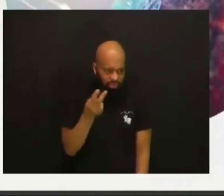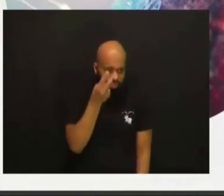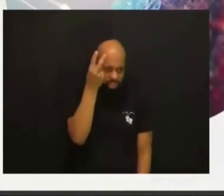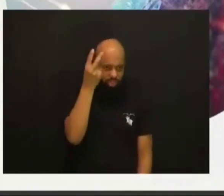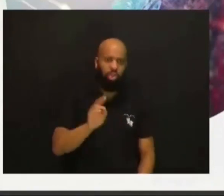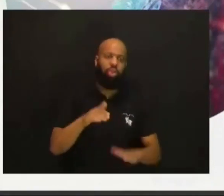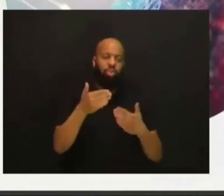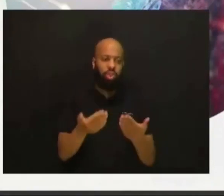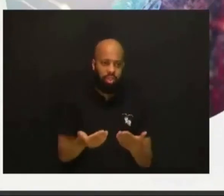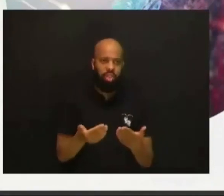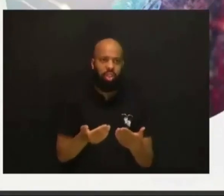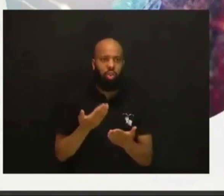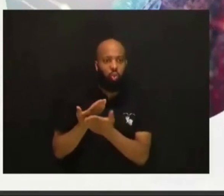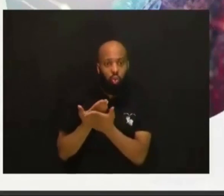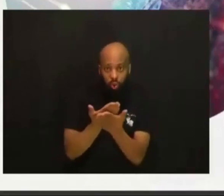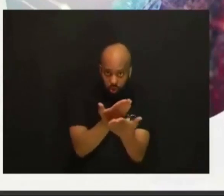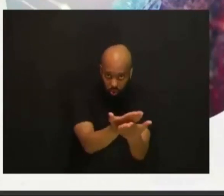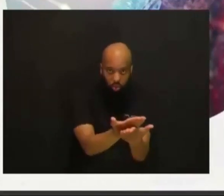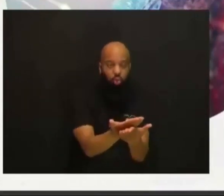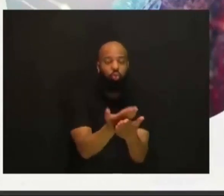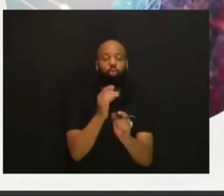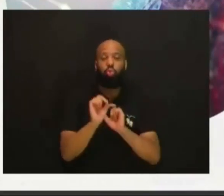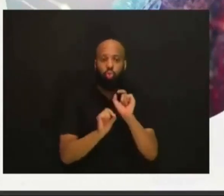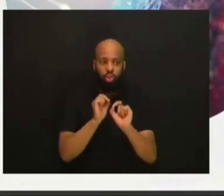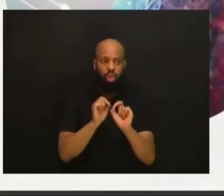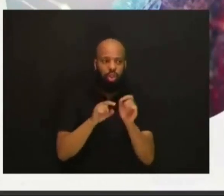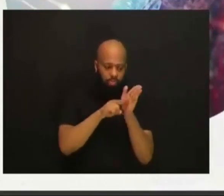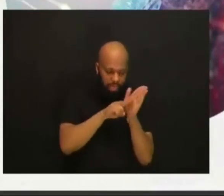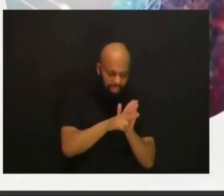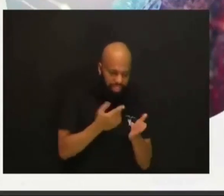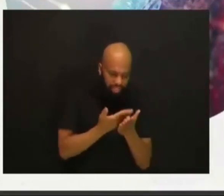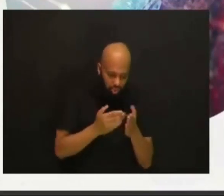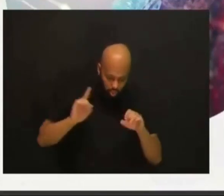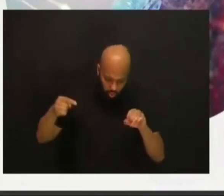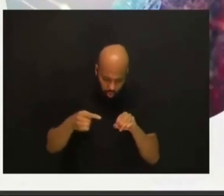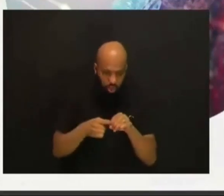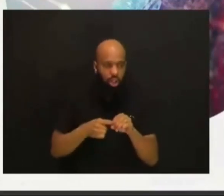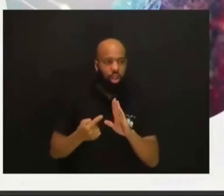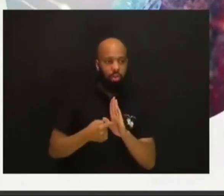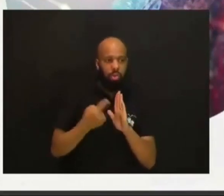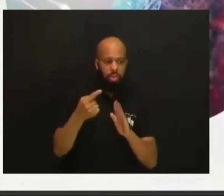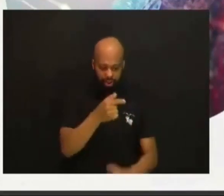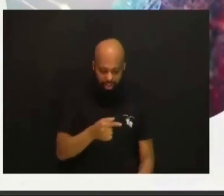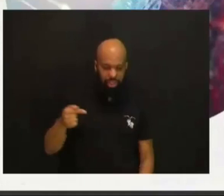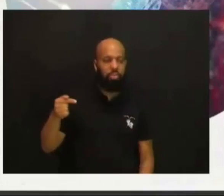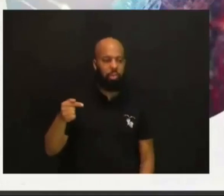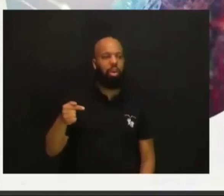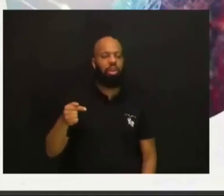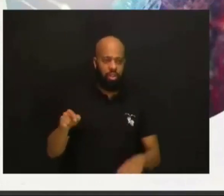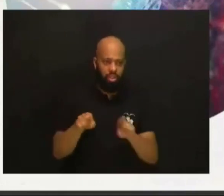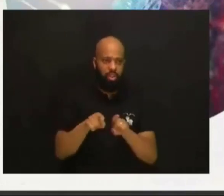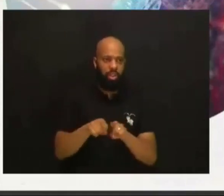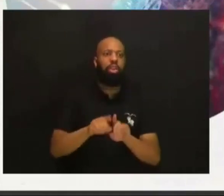a embriologia, que é a ciência que lida com a fecundação, as primeiras semanas de formação, há